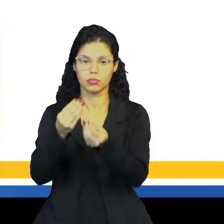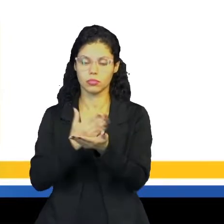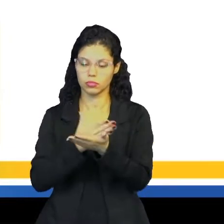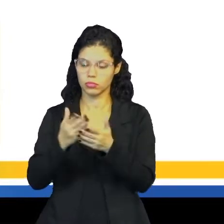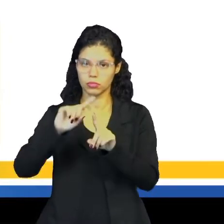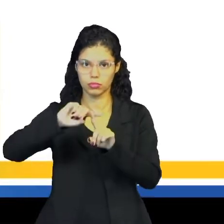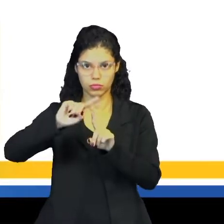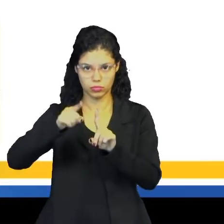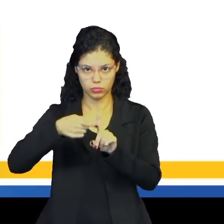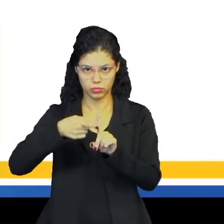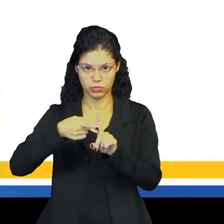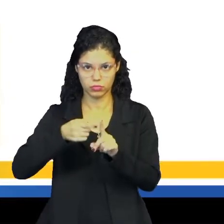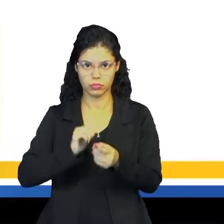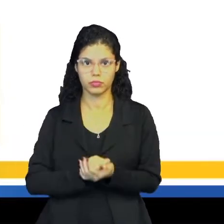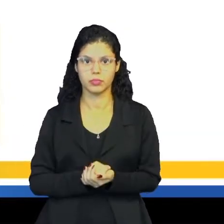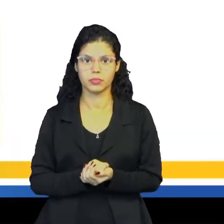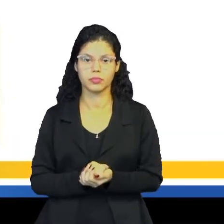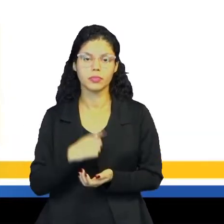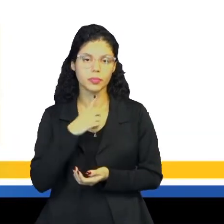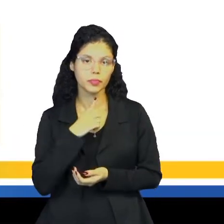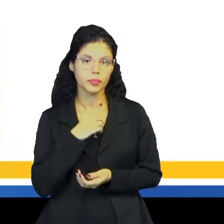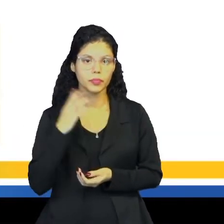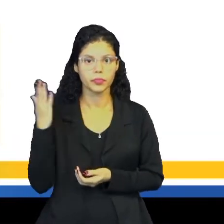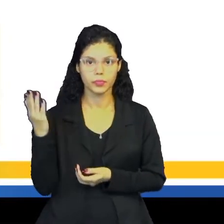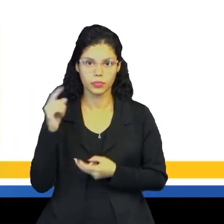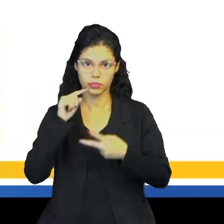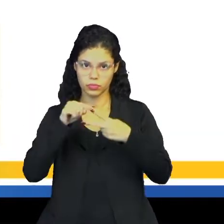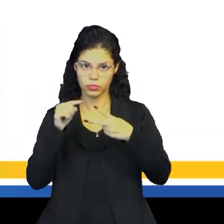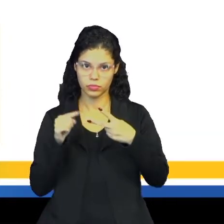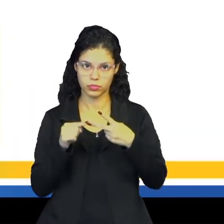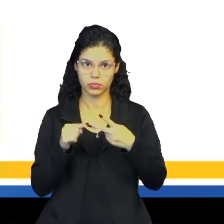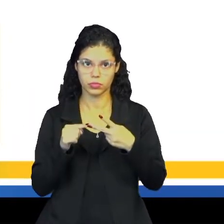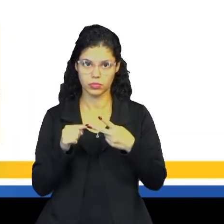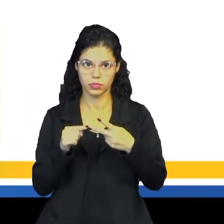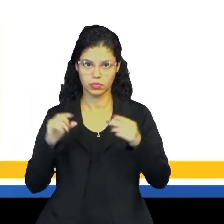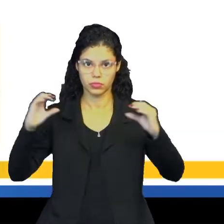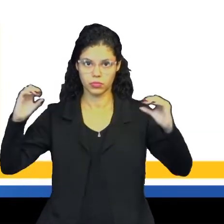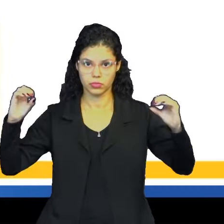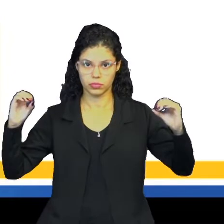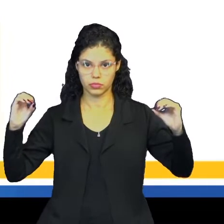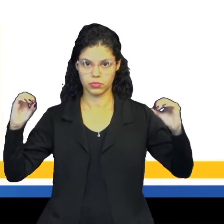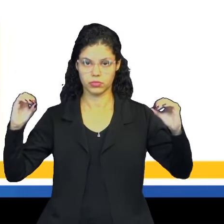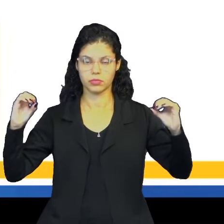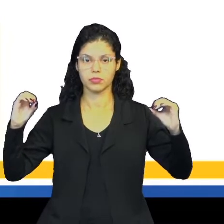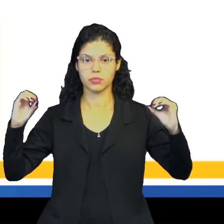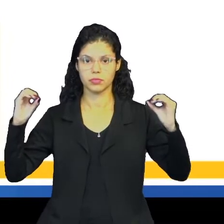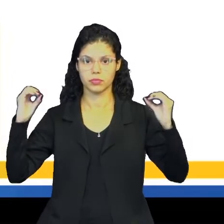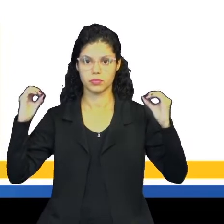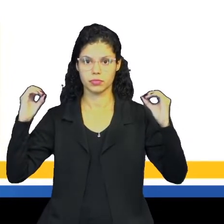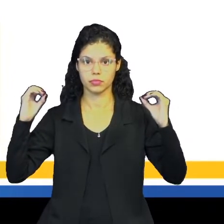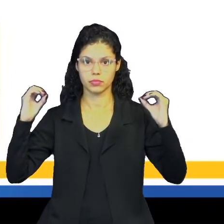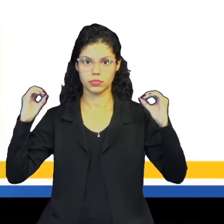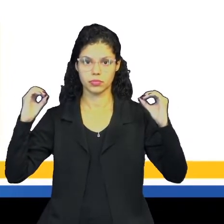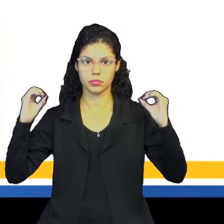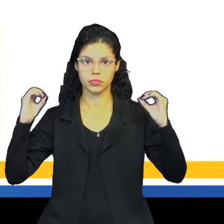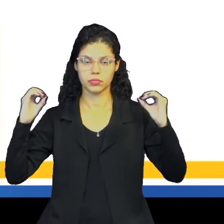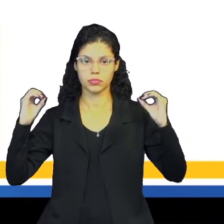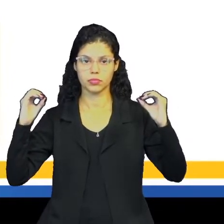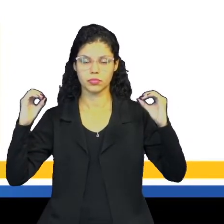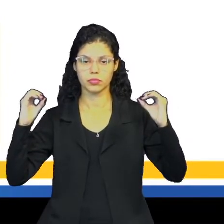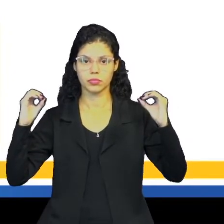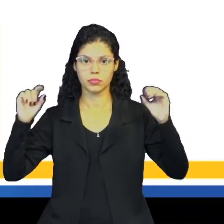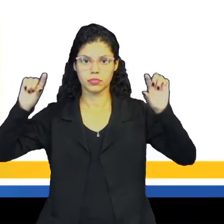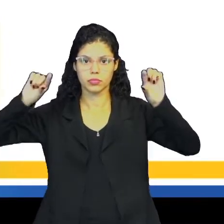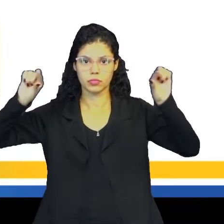à gravidez. Nós temos aí os dois óvulos do lado, né, os dois ovários, aliás, e nós temos aí